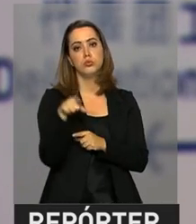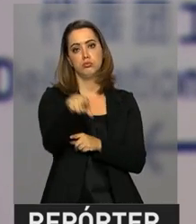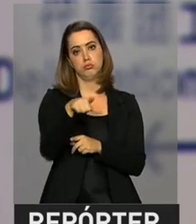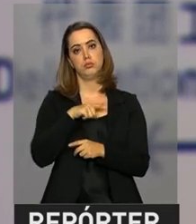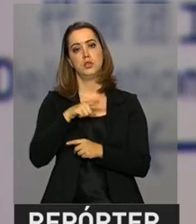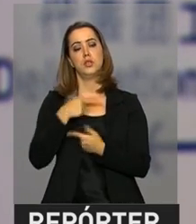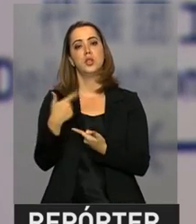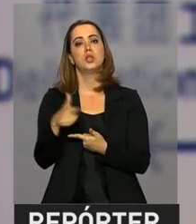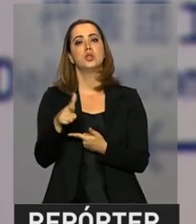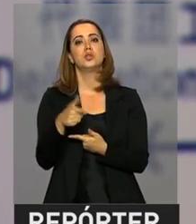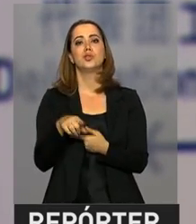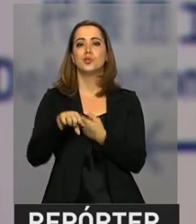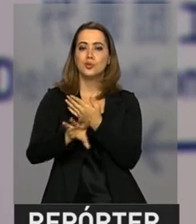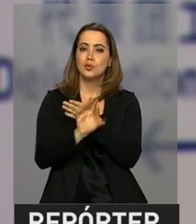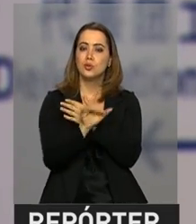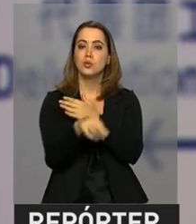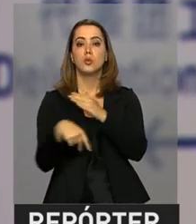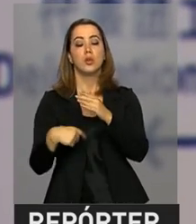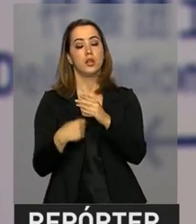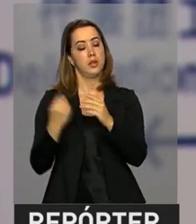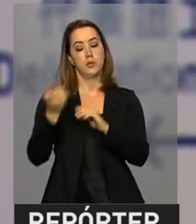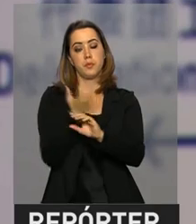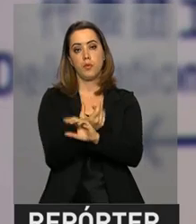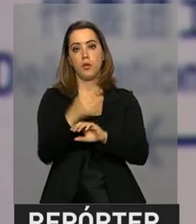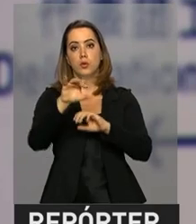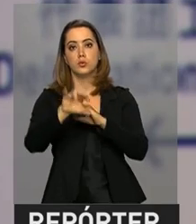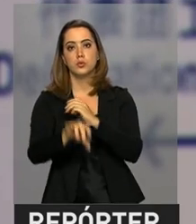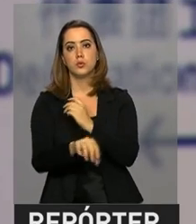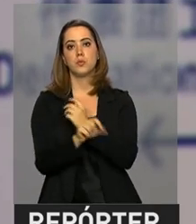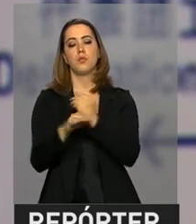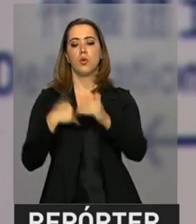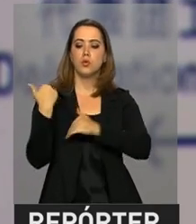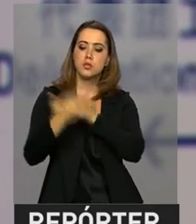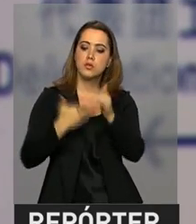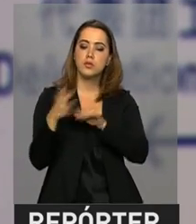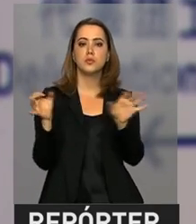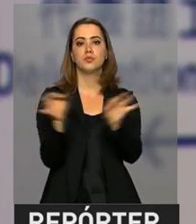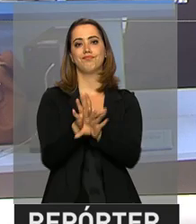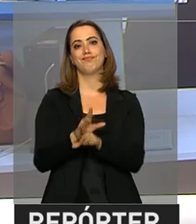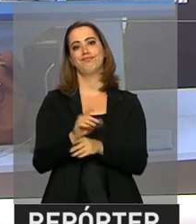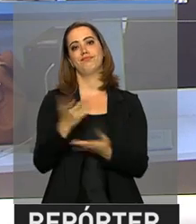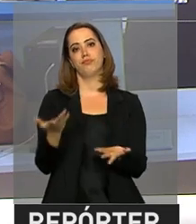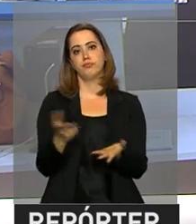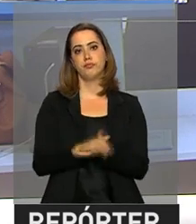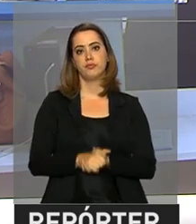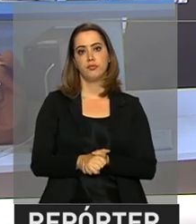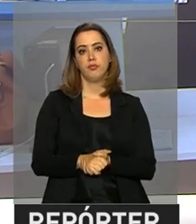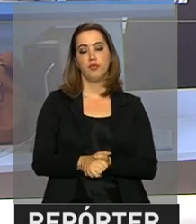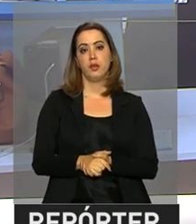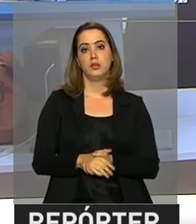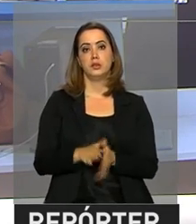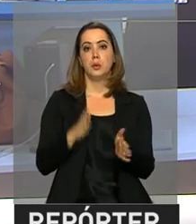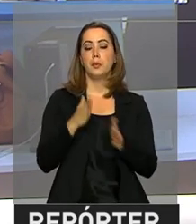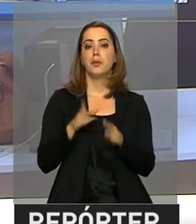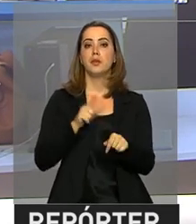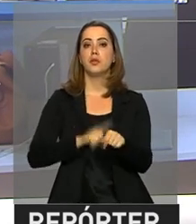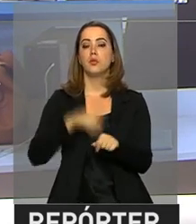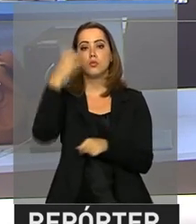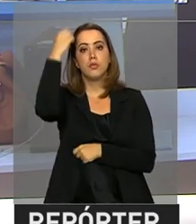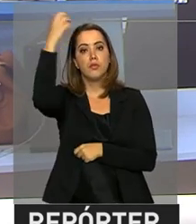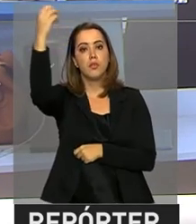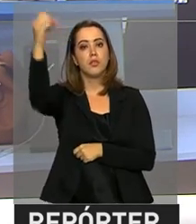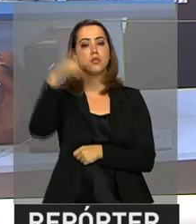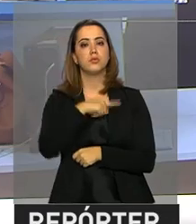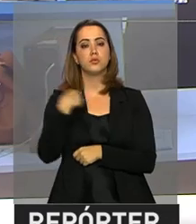tiver sustentabilidade ambiental, o desenvolvimento termina se frustrando. E durante a viagem à China, o